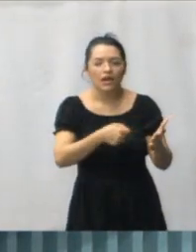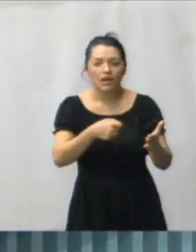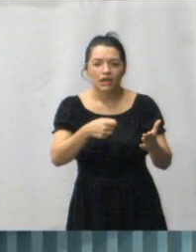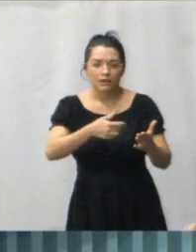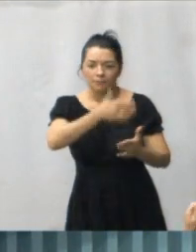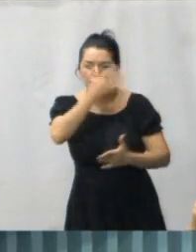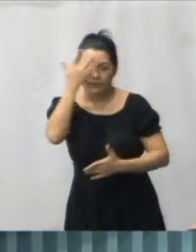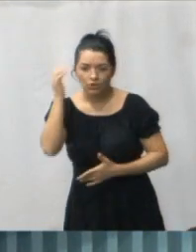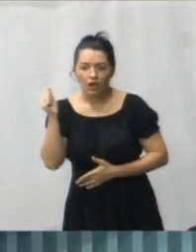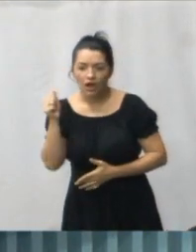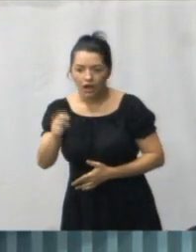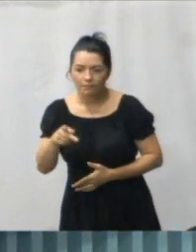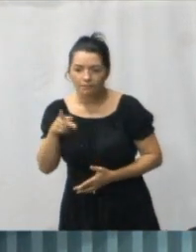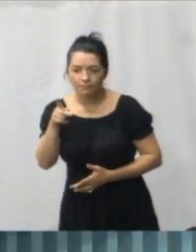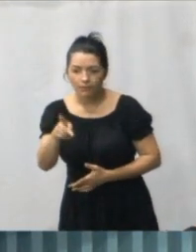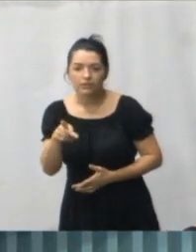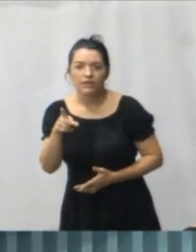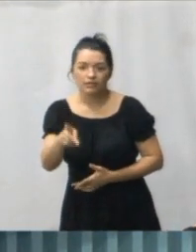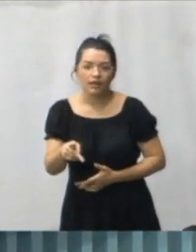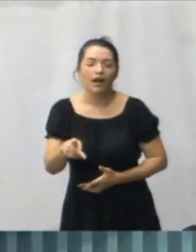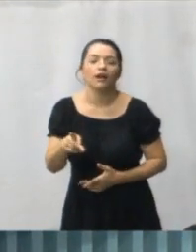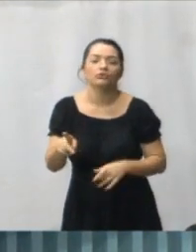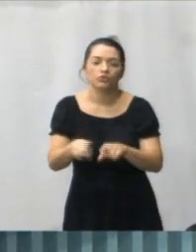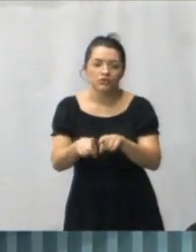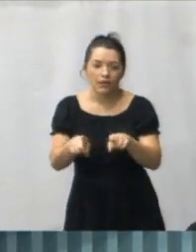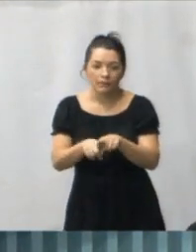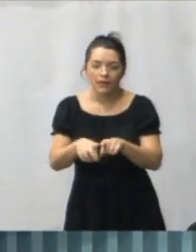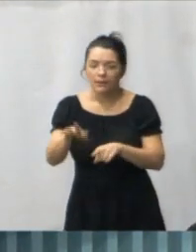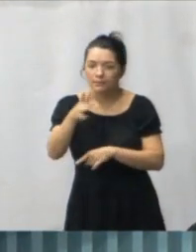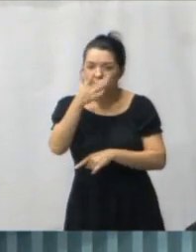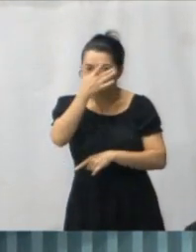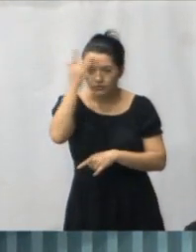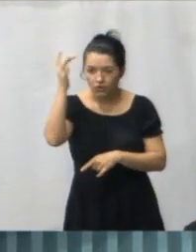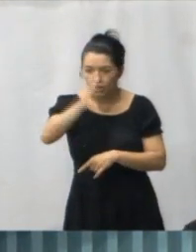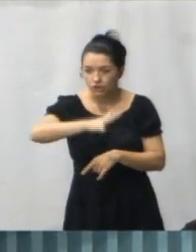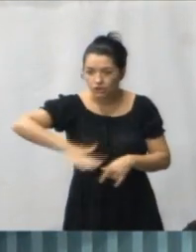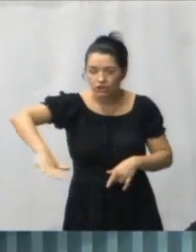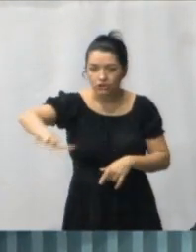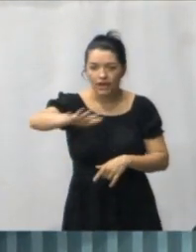pensionistas, né? Dos servidores de modo geral.